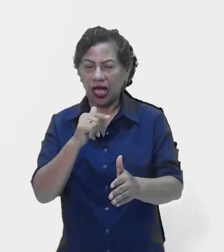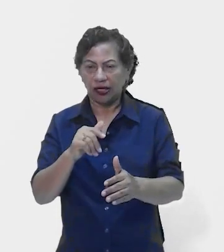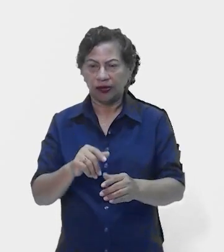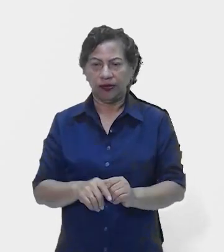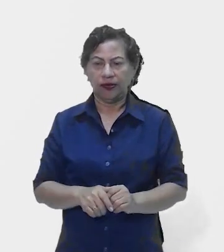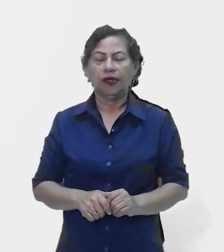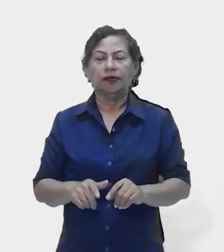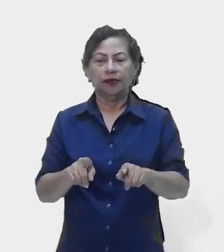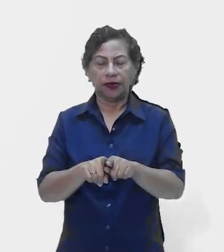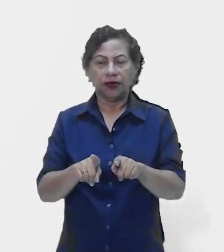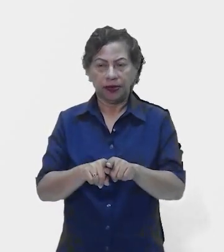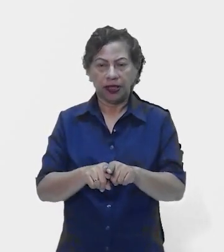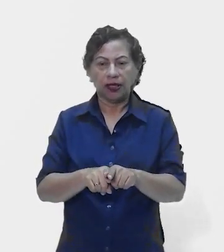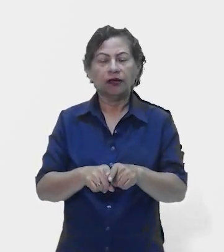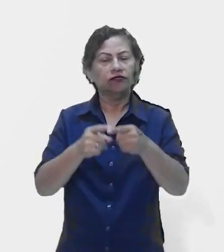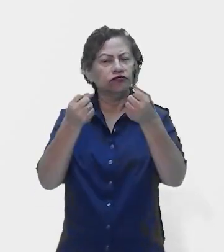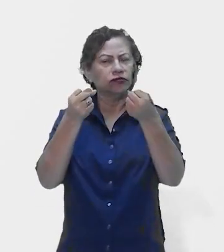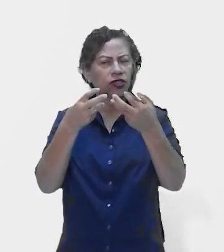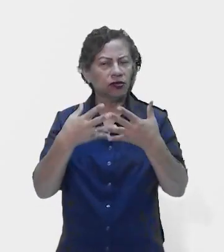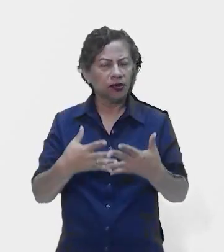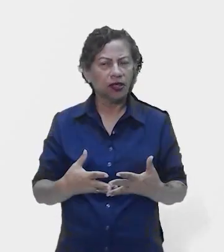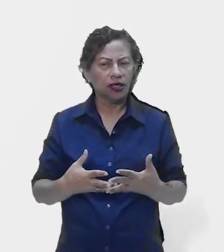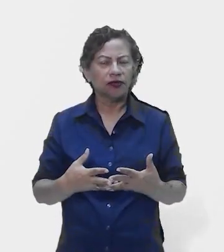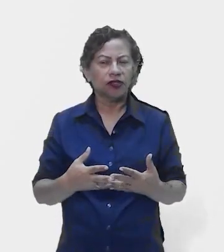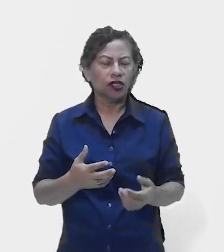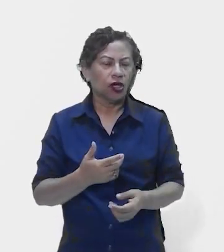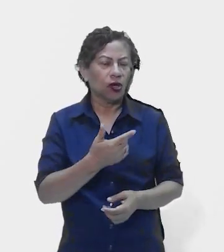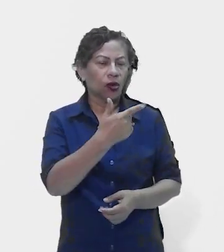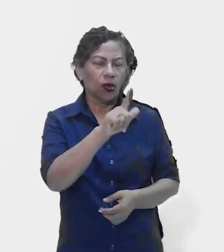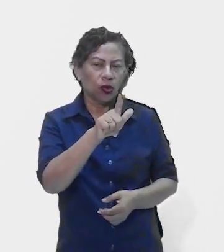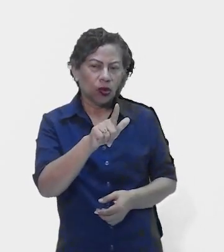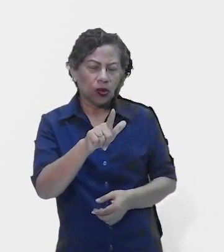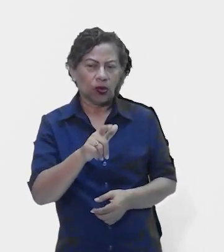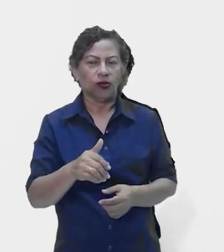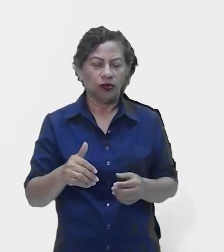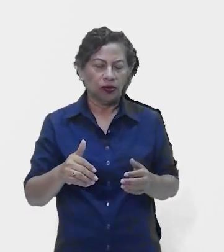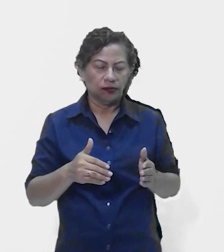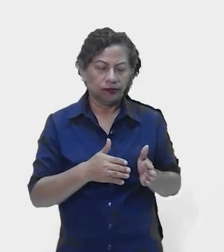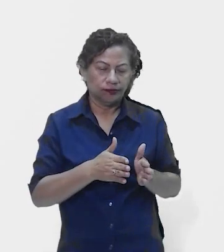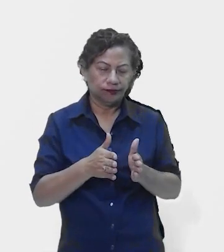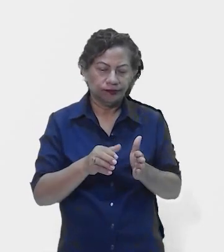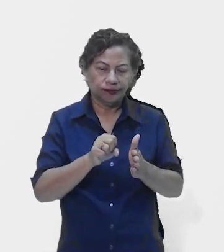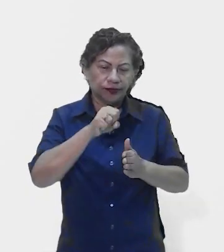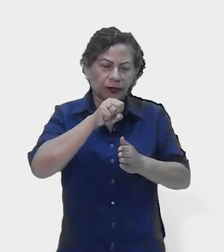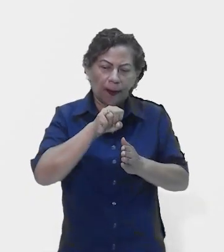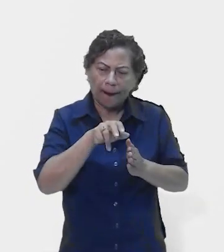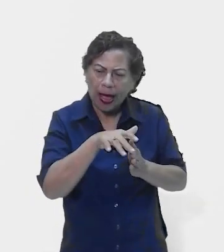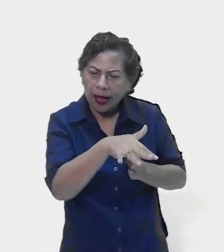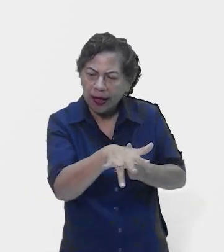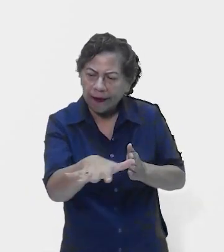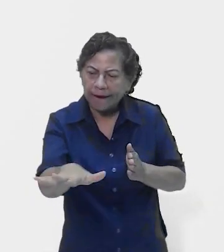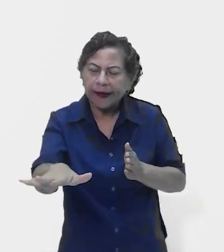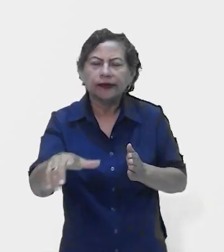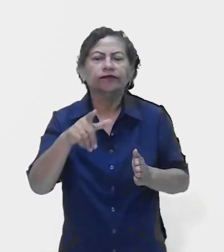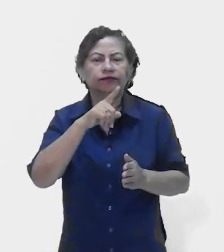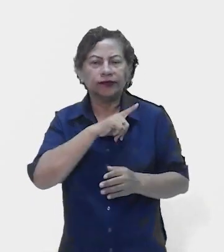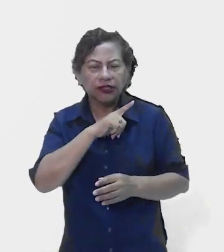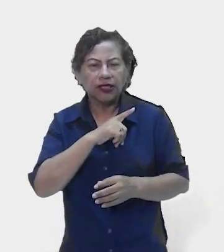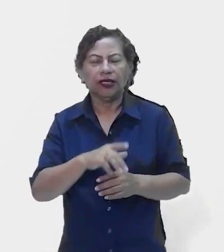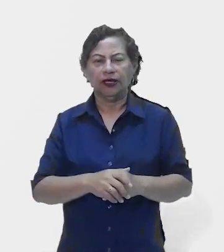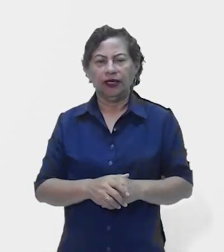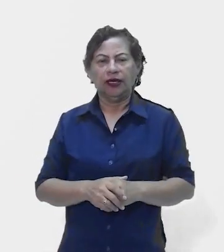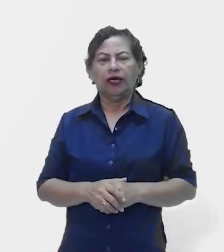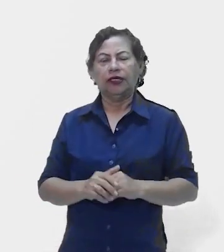tá? São as águas que estão nos lençóis freáticos, por exemplo. Nós temos no nosso território um dos